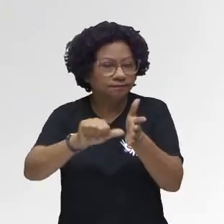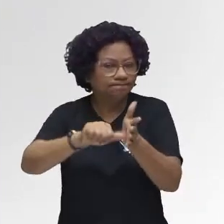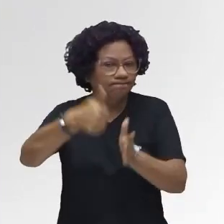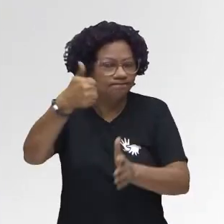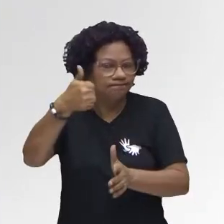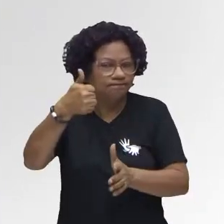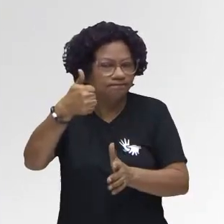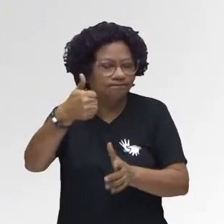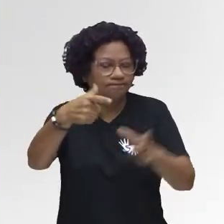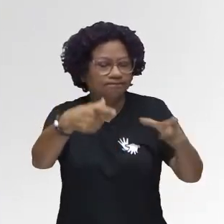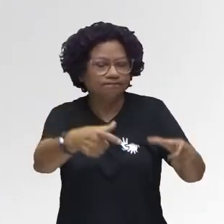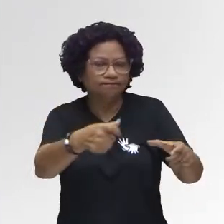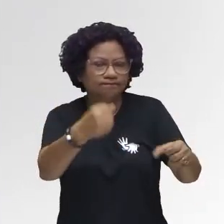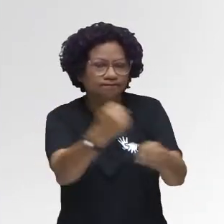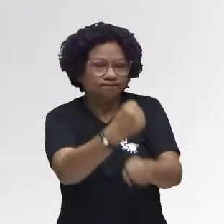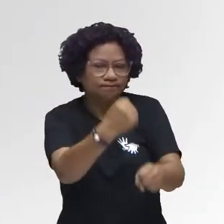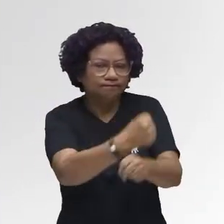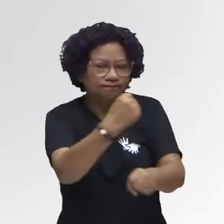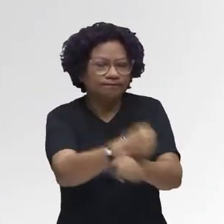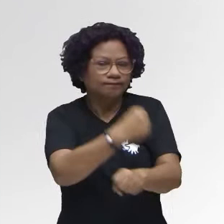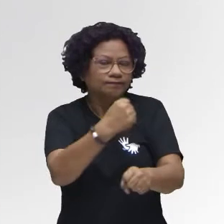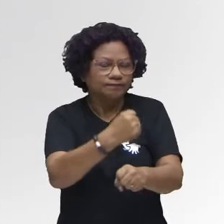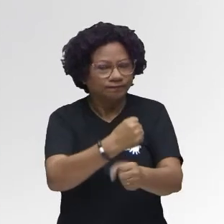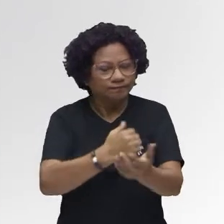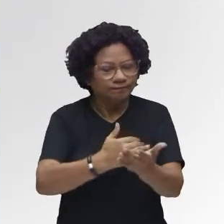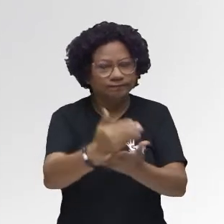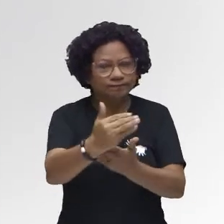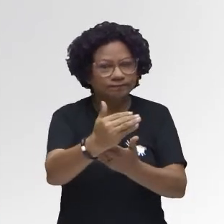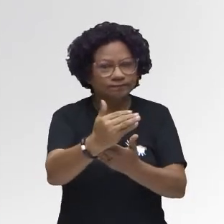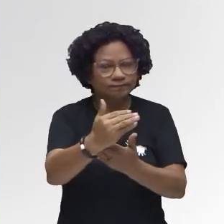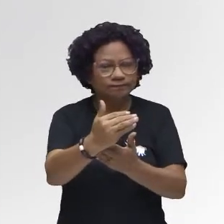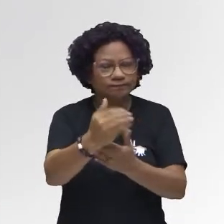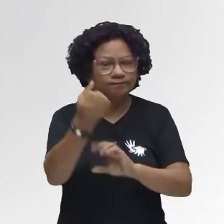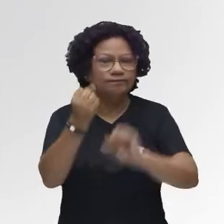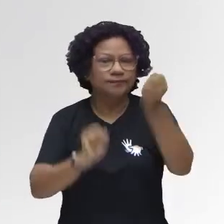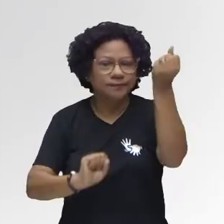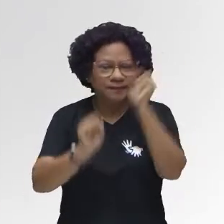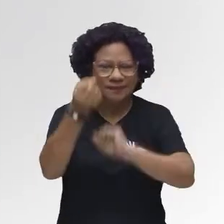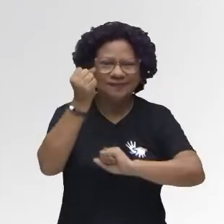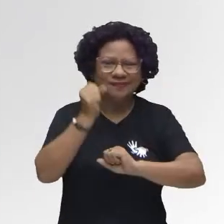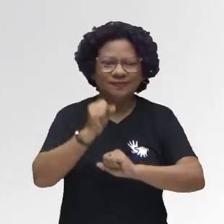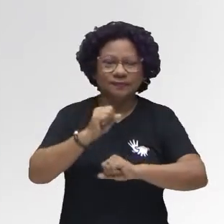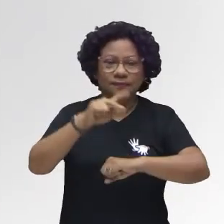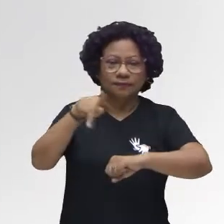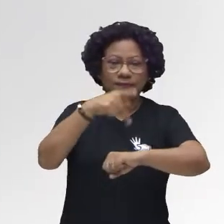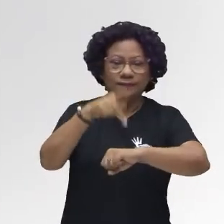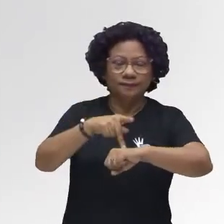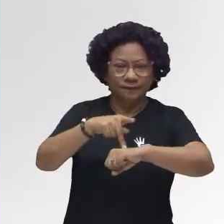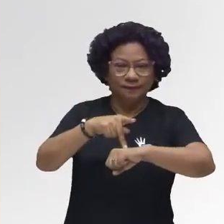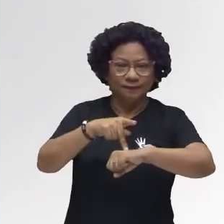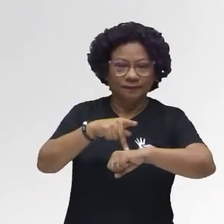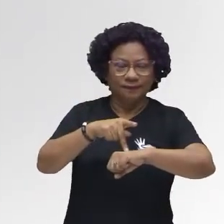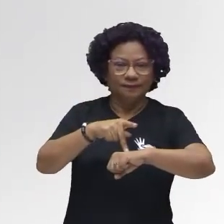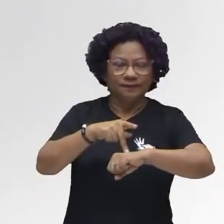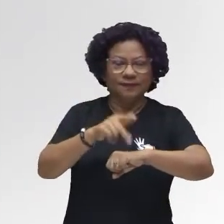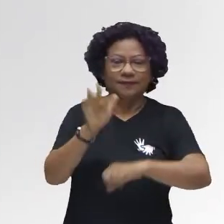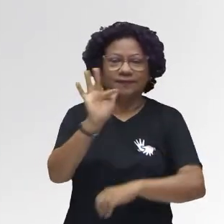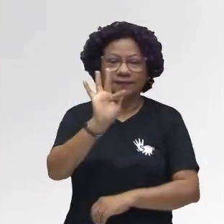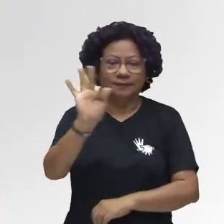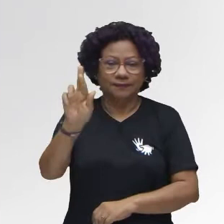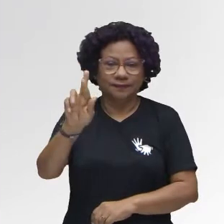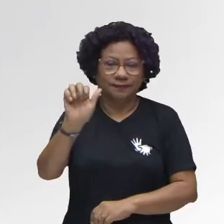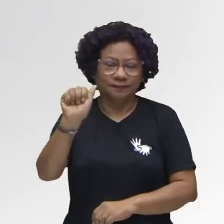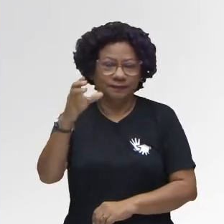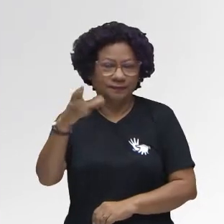apareceu. Isso vem desde a Europa, lá na França. Então, aonde tem pessoas é que vai surgir as